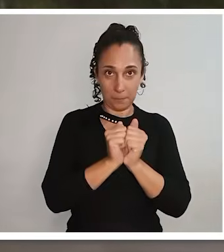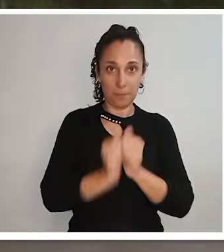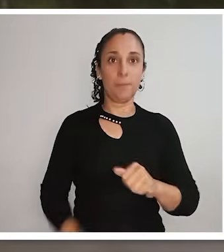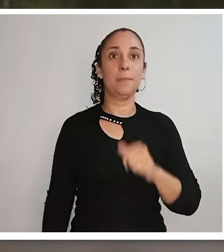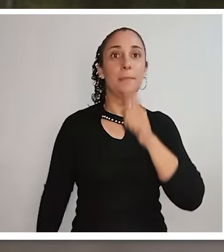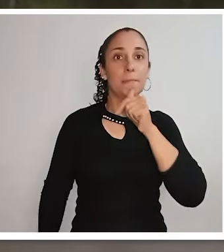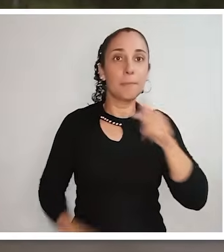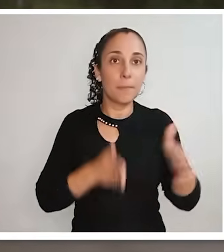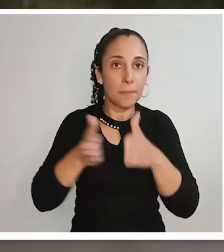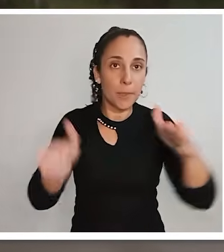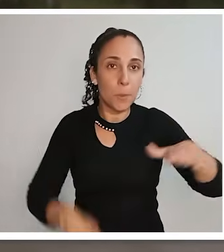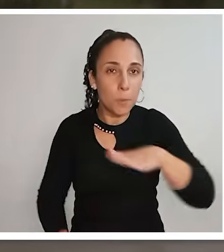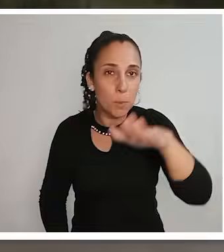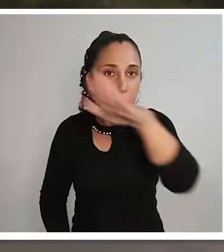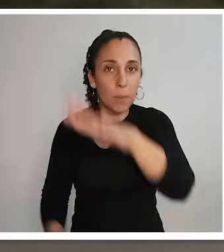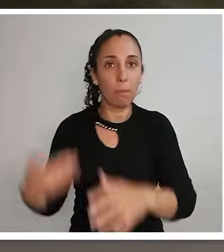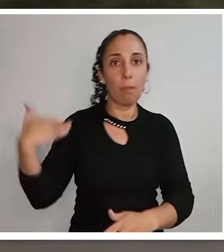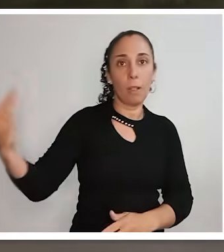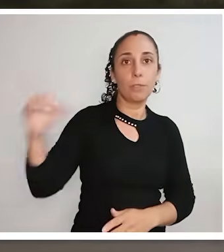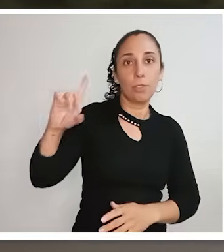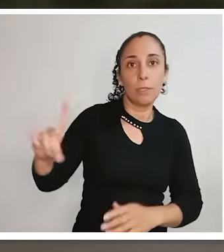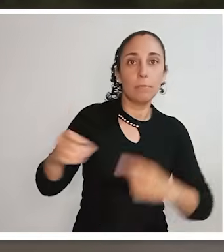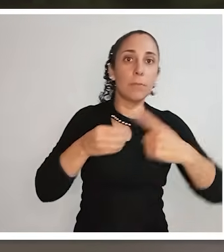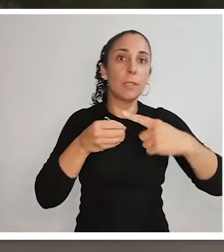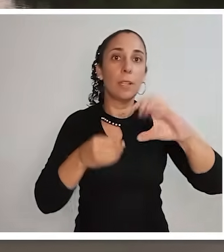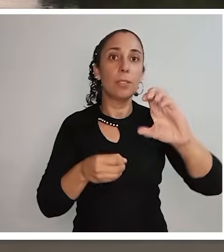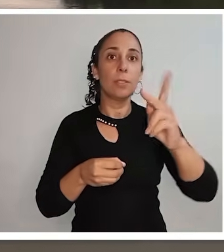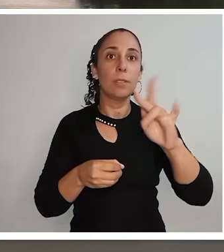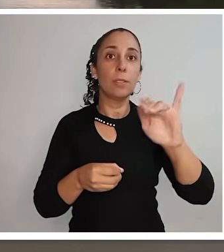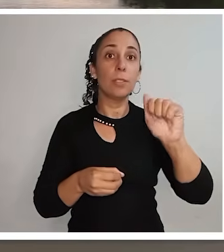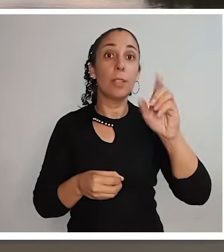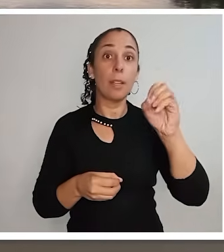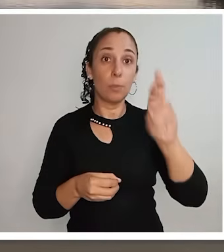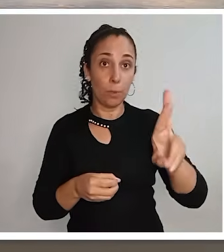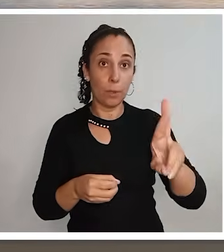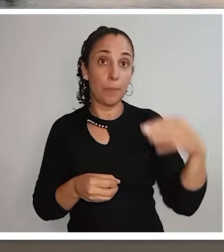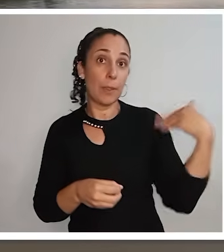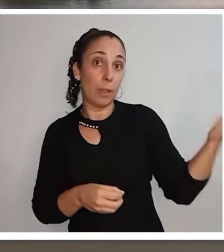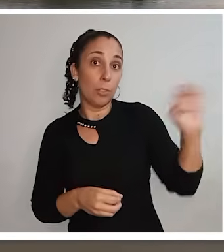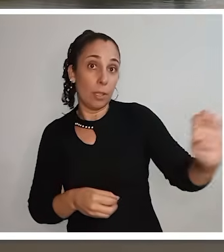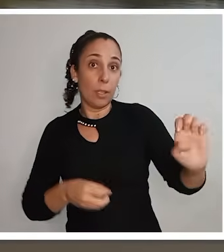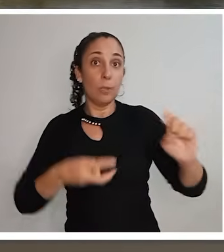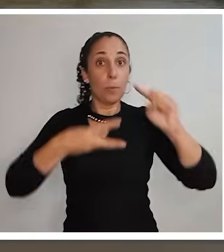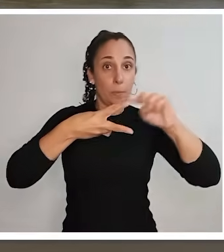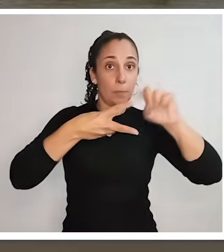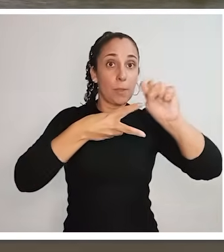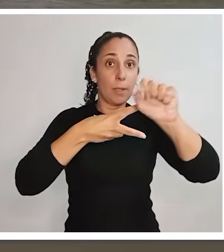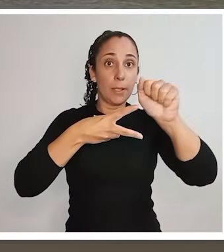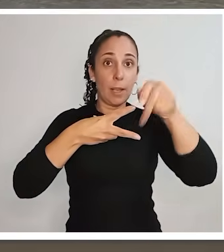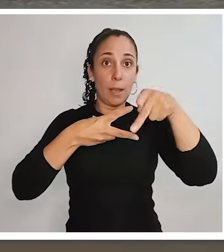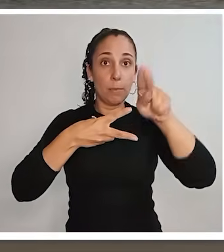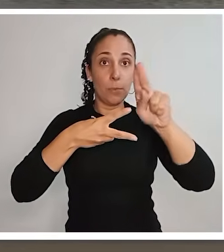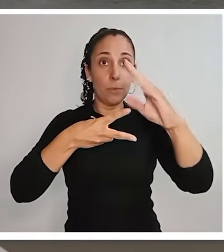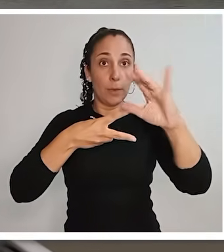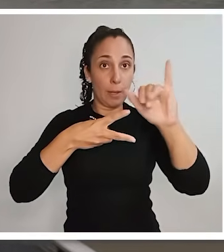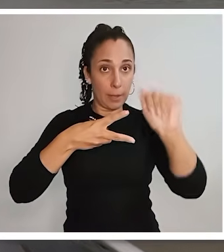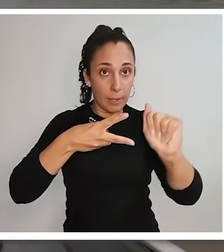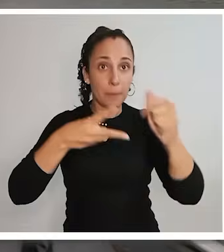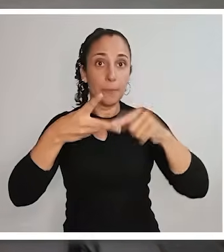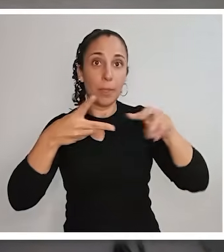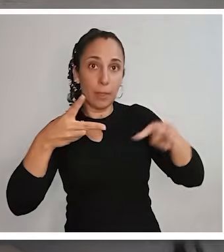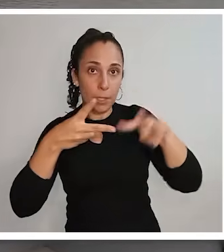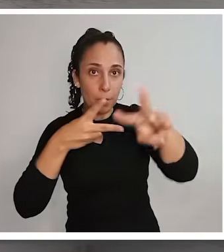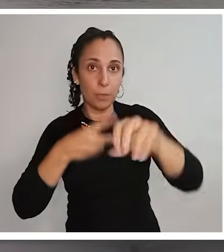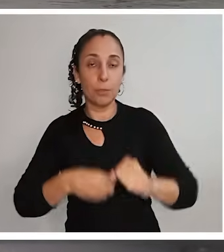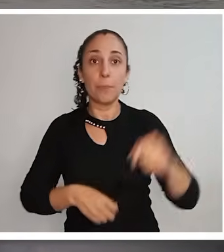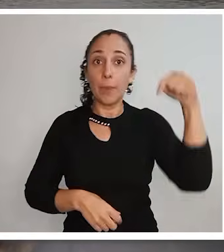E lá vamos nós! Para quem sobe o rio, do lado direito é o município de Chiador e do lado esquerdo os municípios de